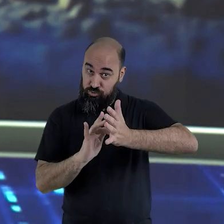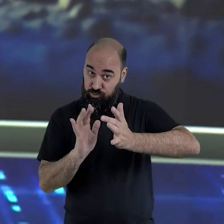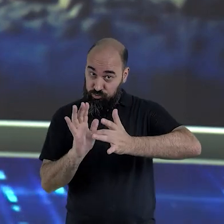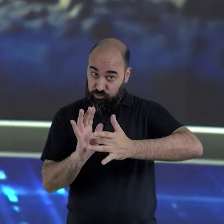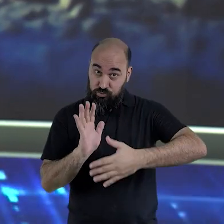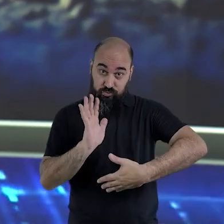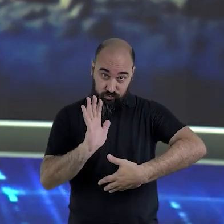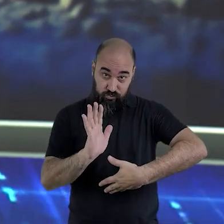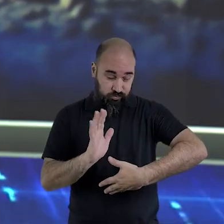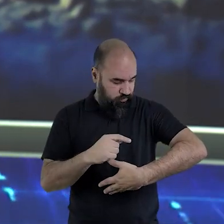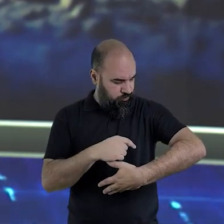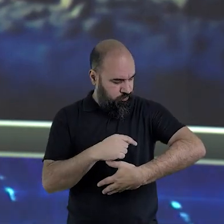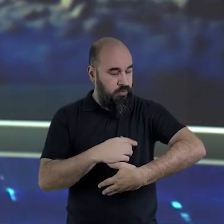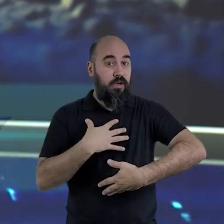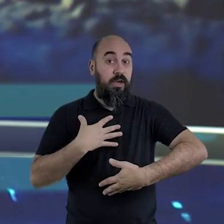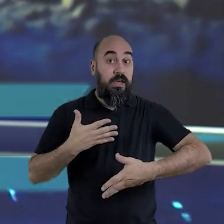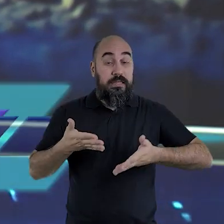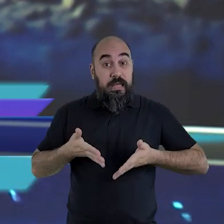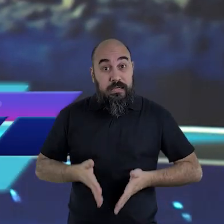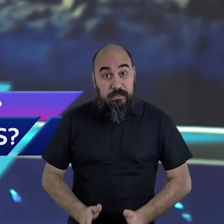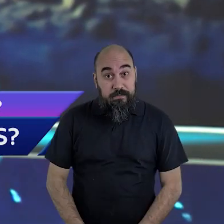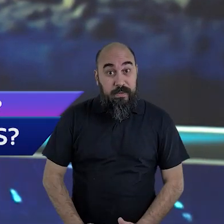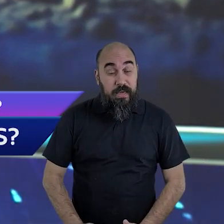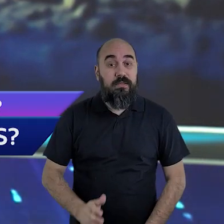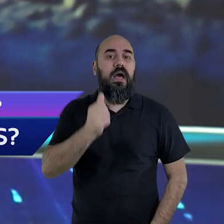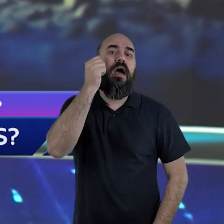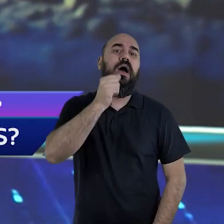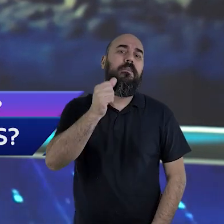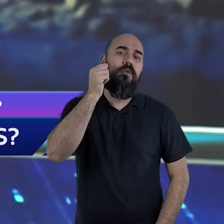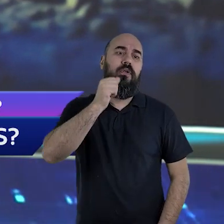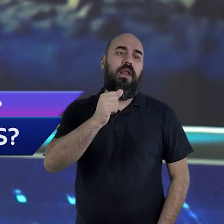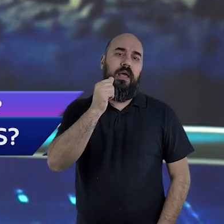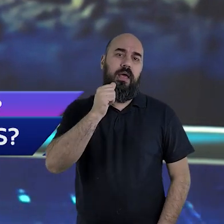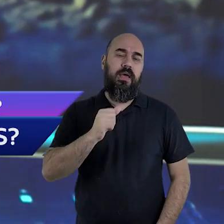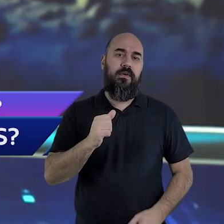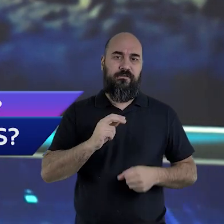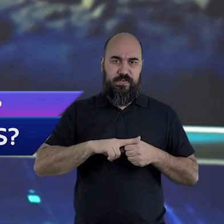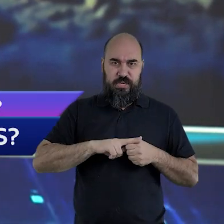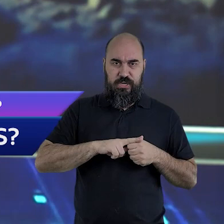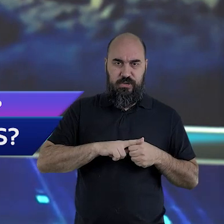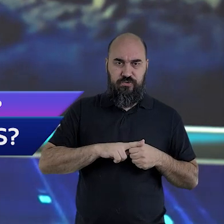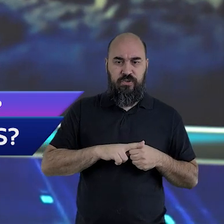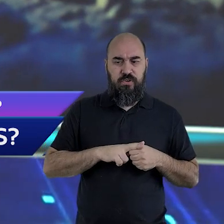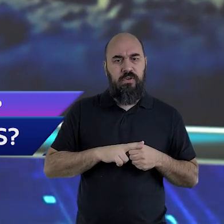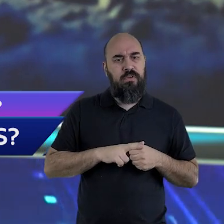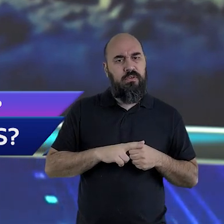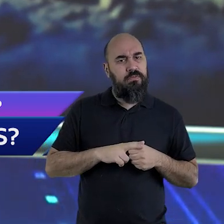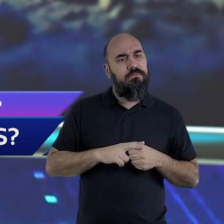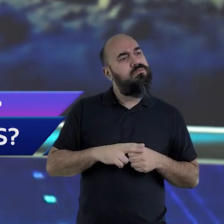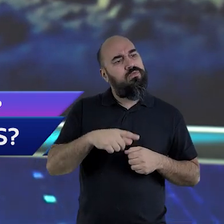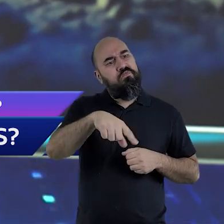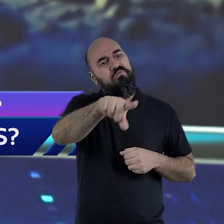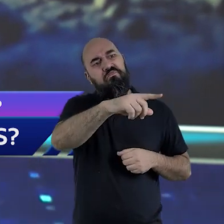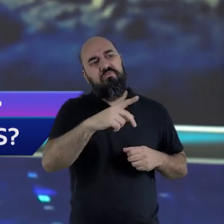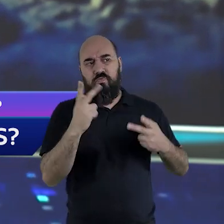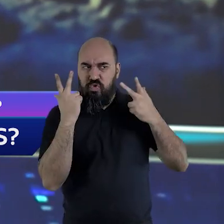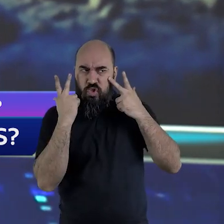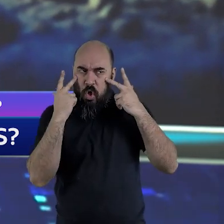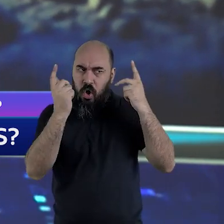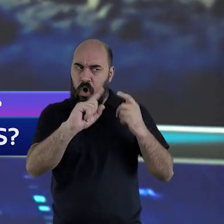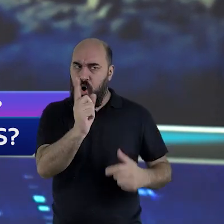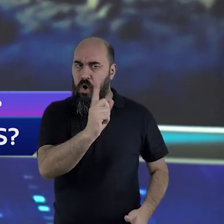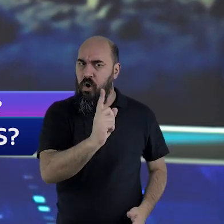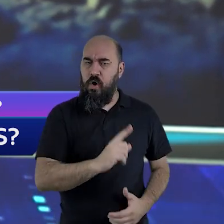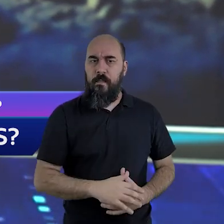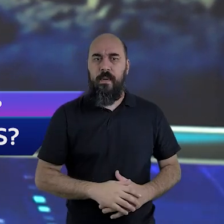com Jesus. O nascimento virginal, ele é antibiológico. Portanto, para nós